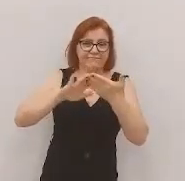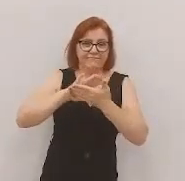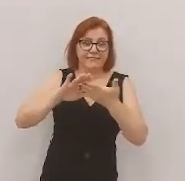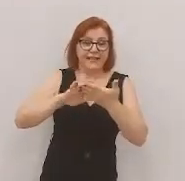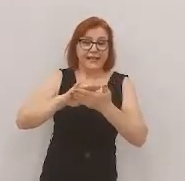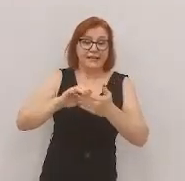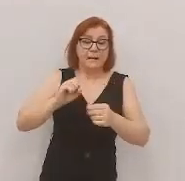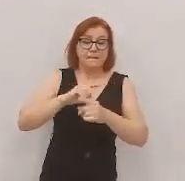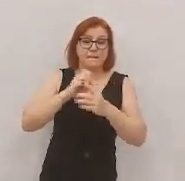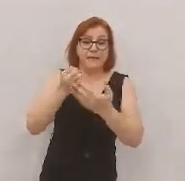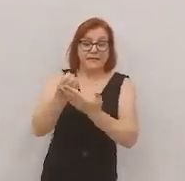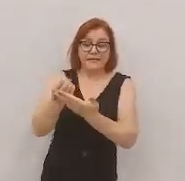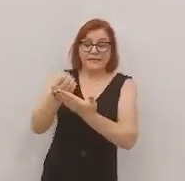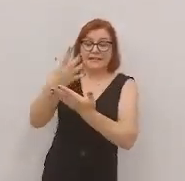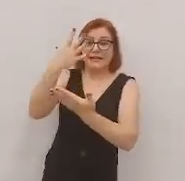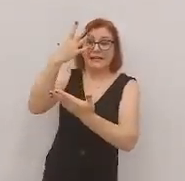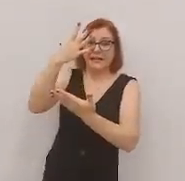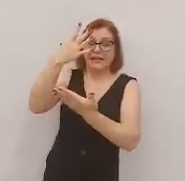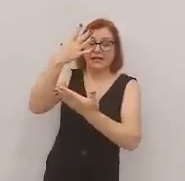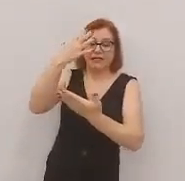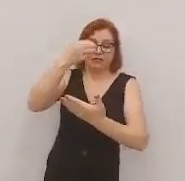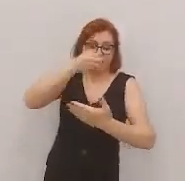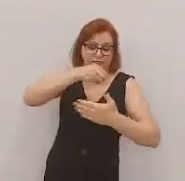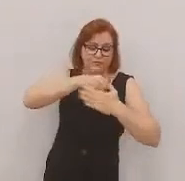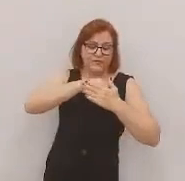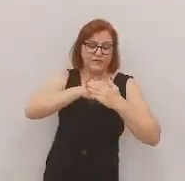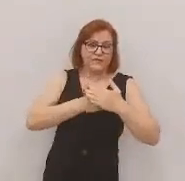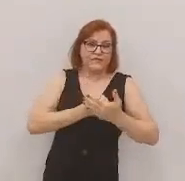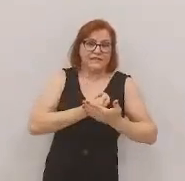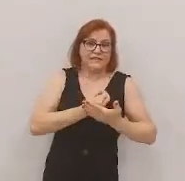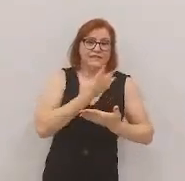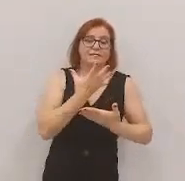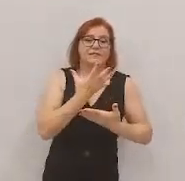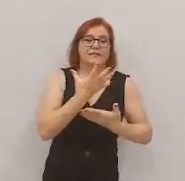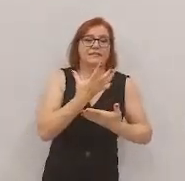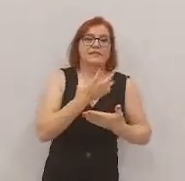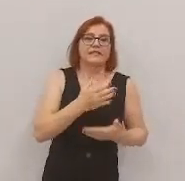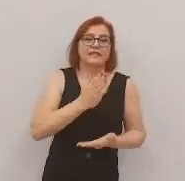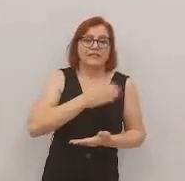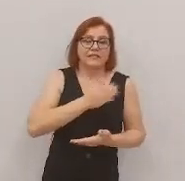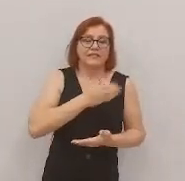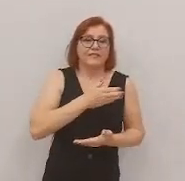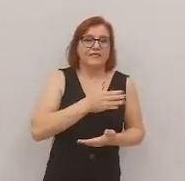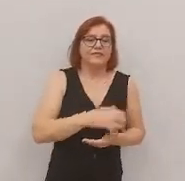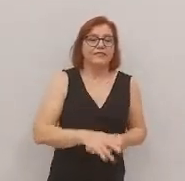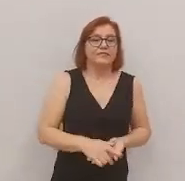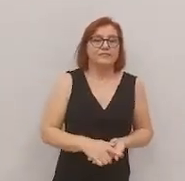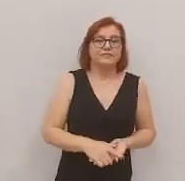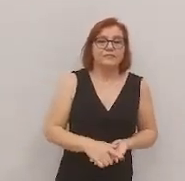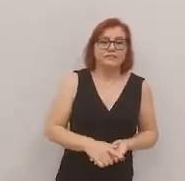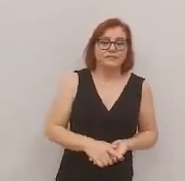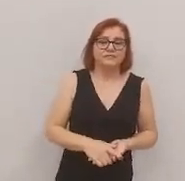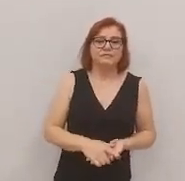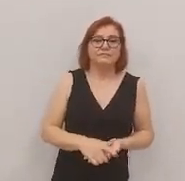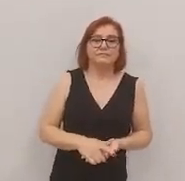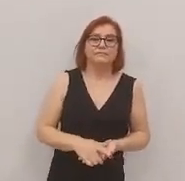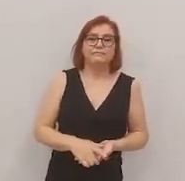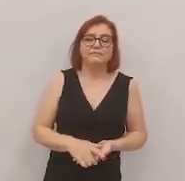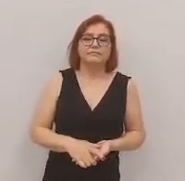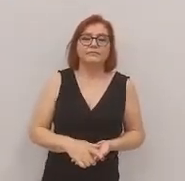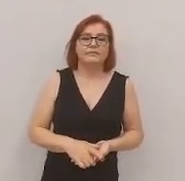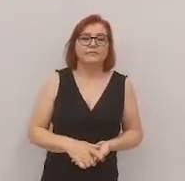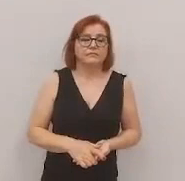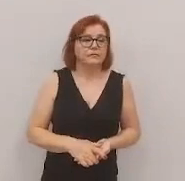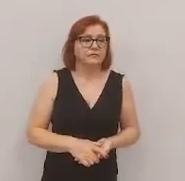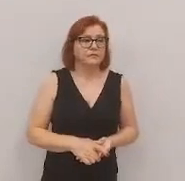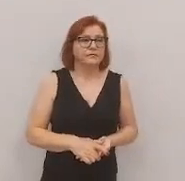nossos corações. Para a glória de Deus. Na face de Cristo.